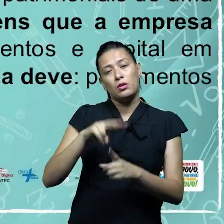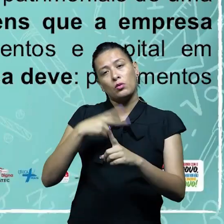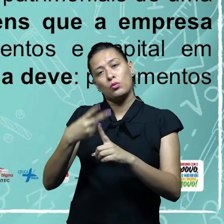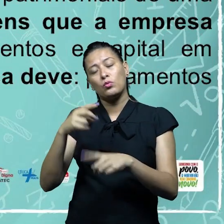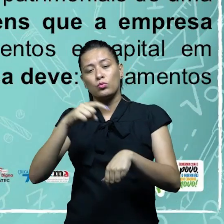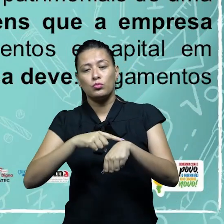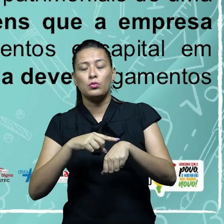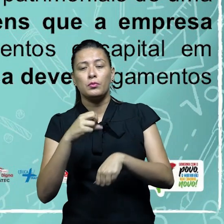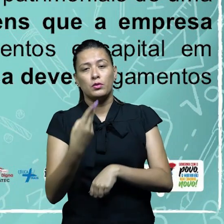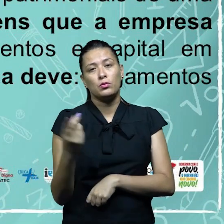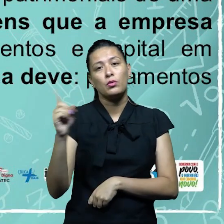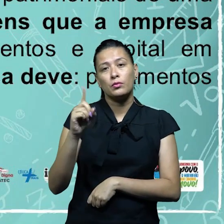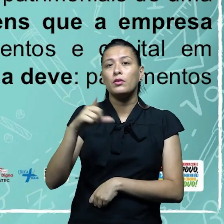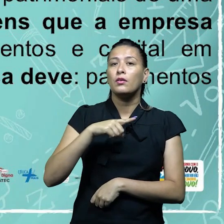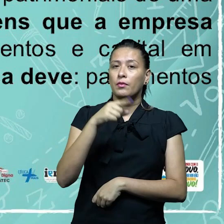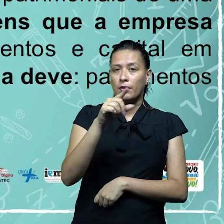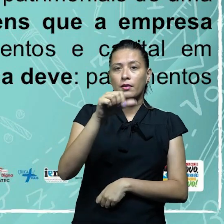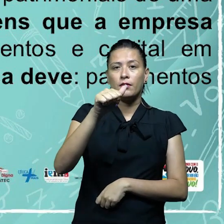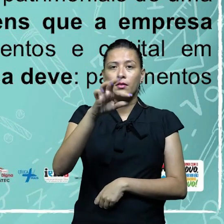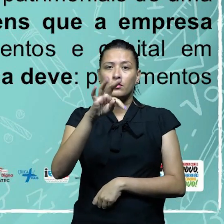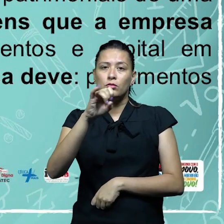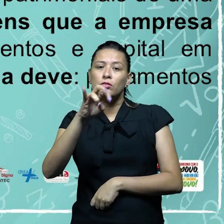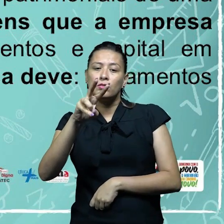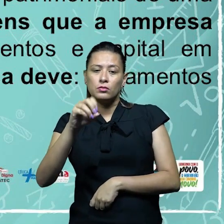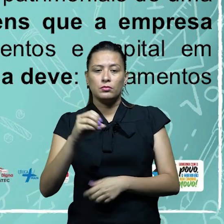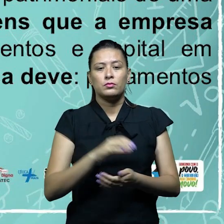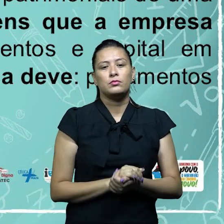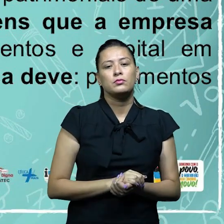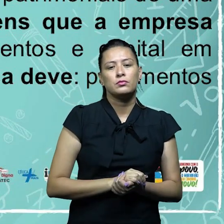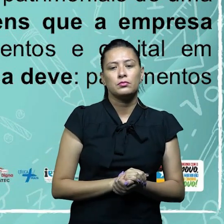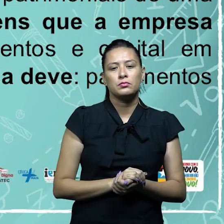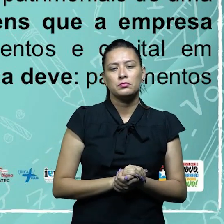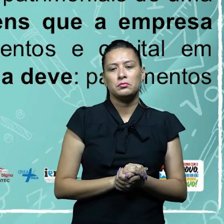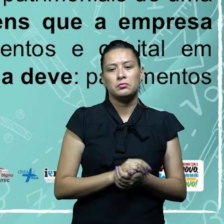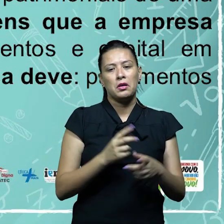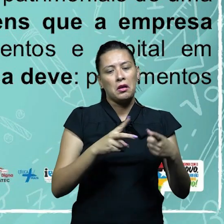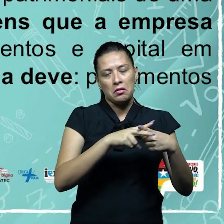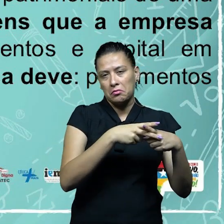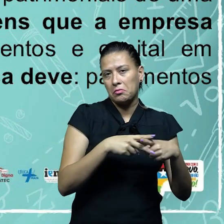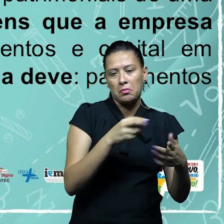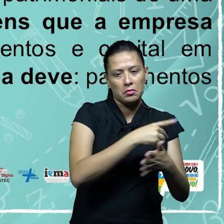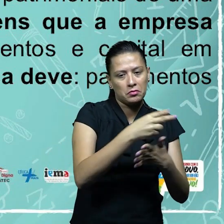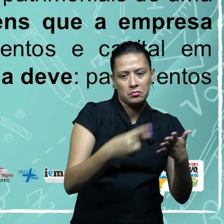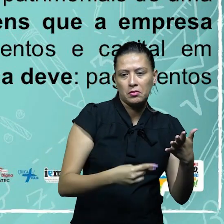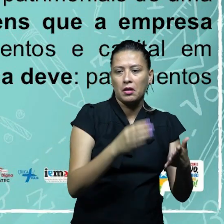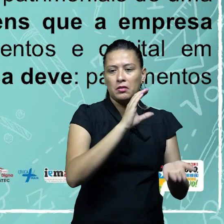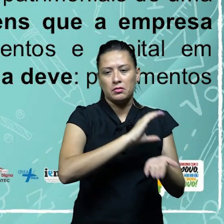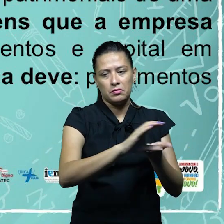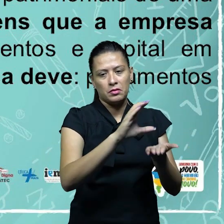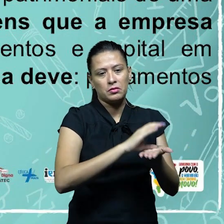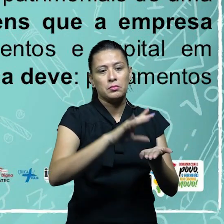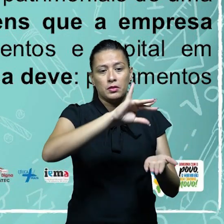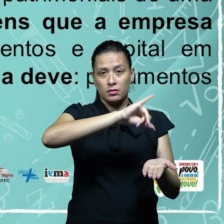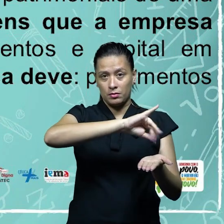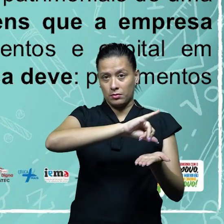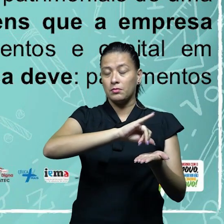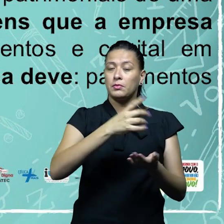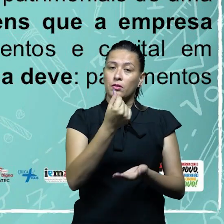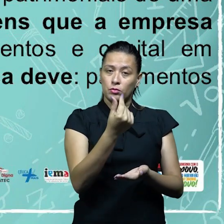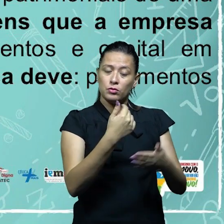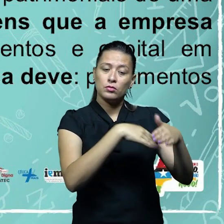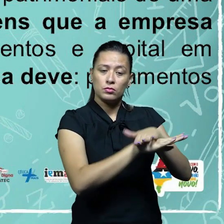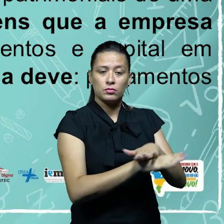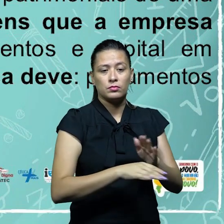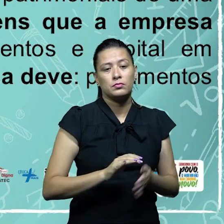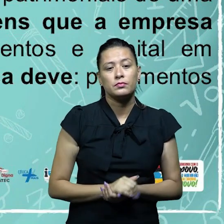tá? Como imóveis, equipamentos, investimentos e capital em caixa, tá? Já os passivos representam o que a empresa